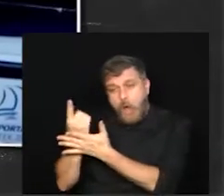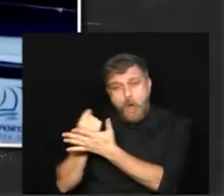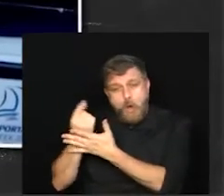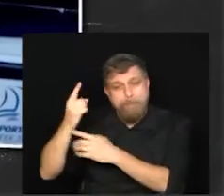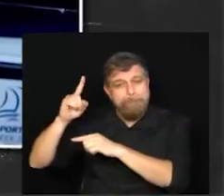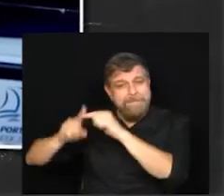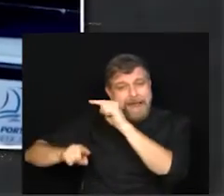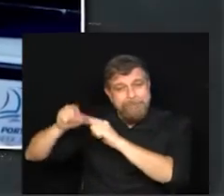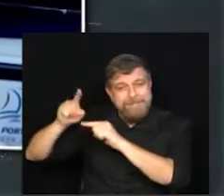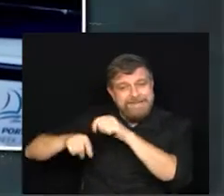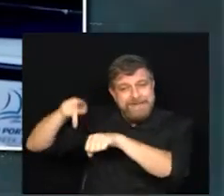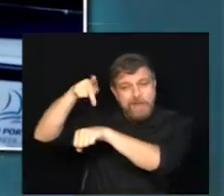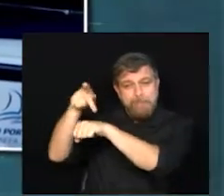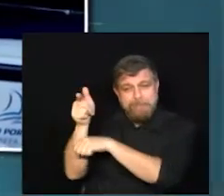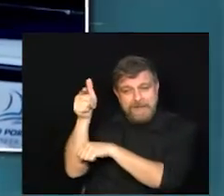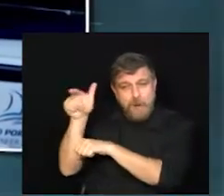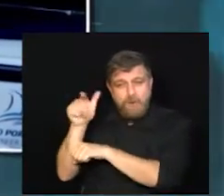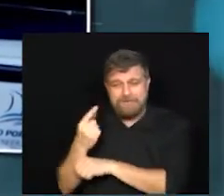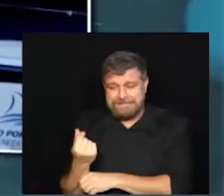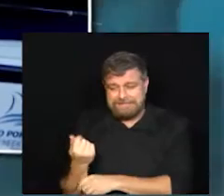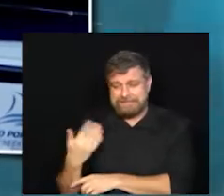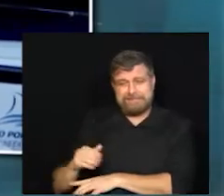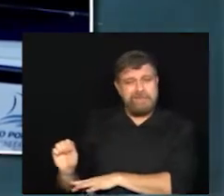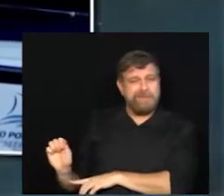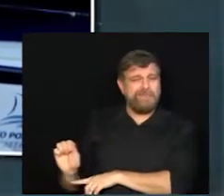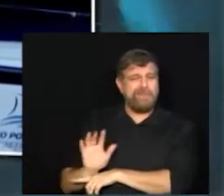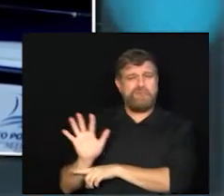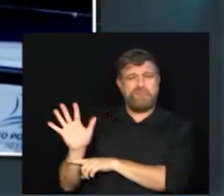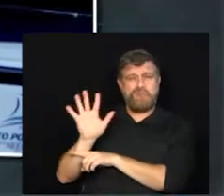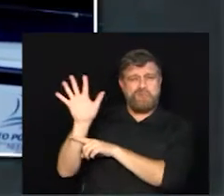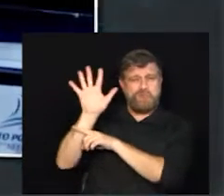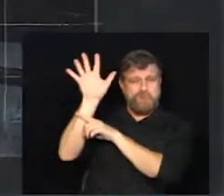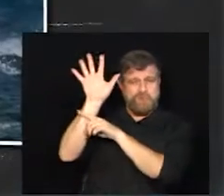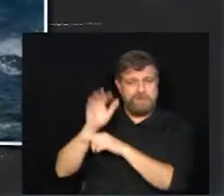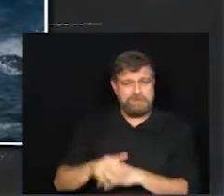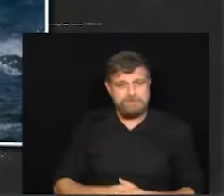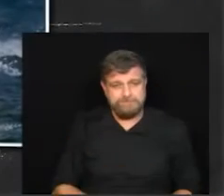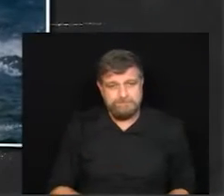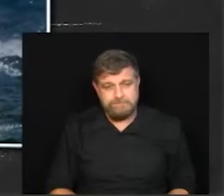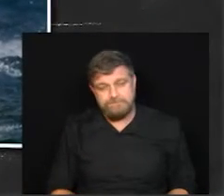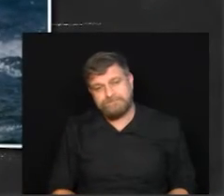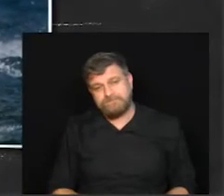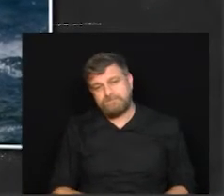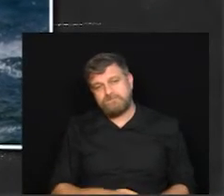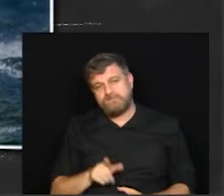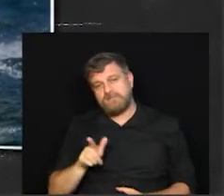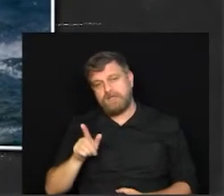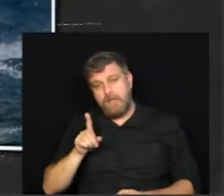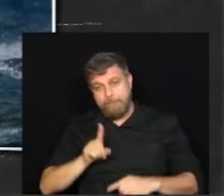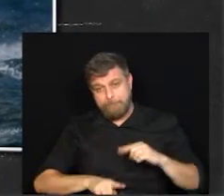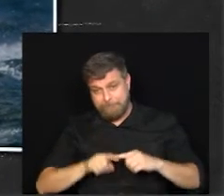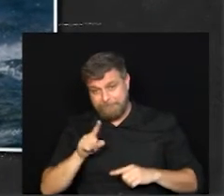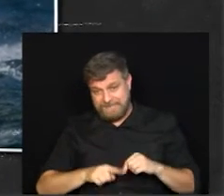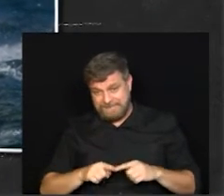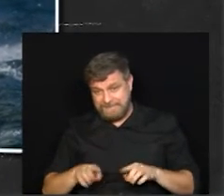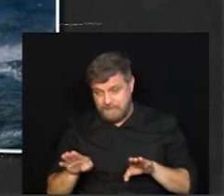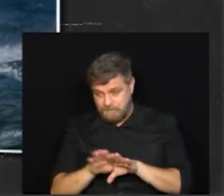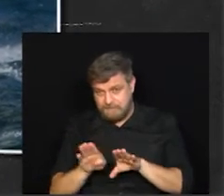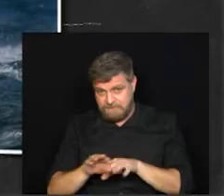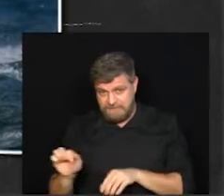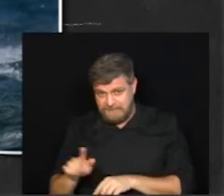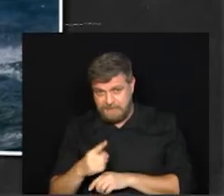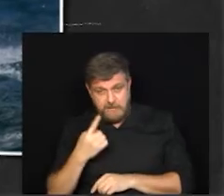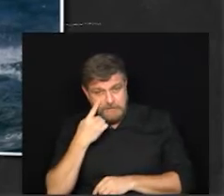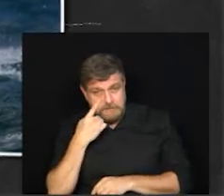coisas, tudo, então gera um custo grande. Você tem um equipamento caro também? A gente está vendo